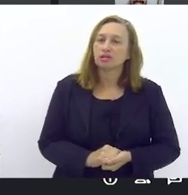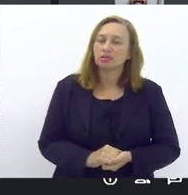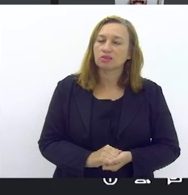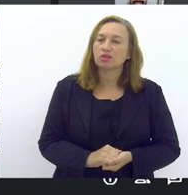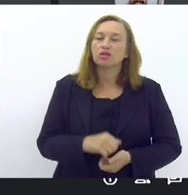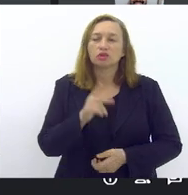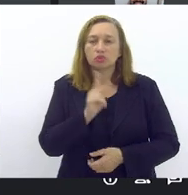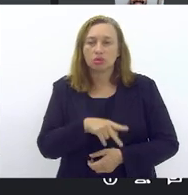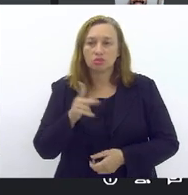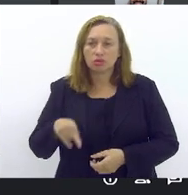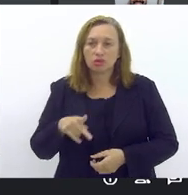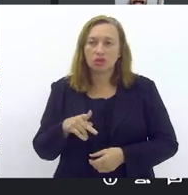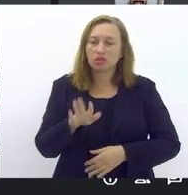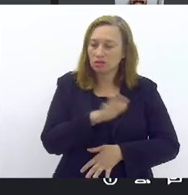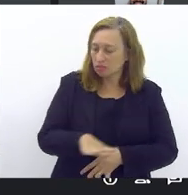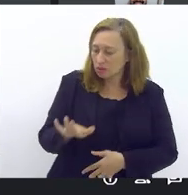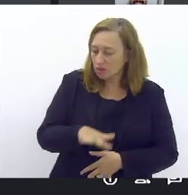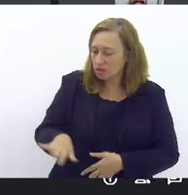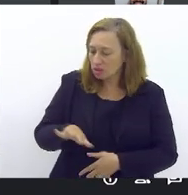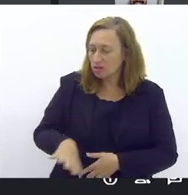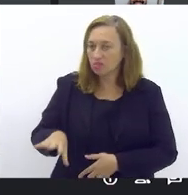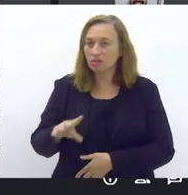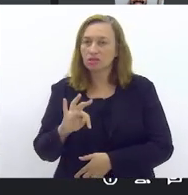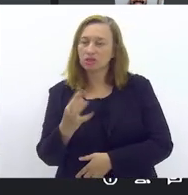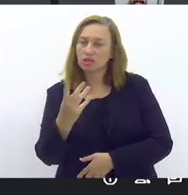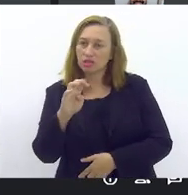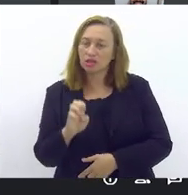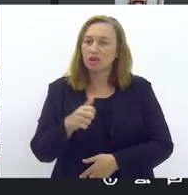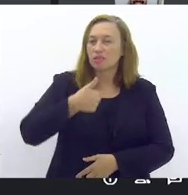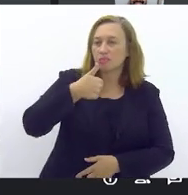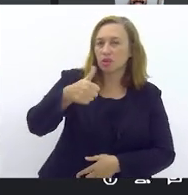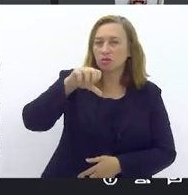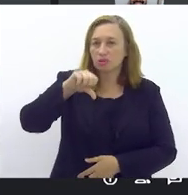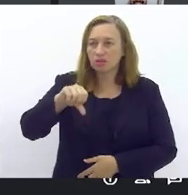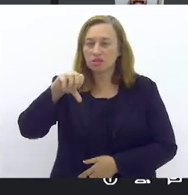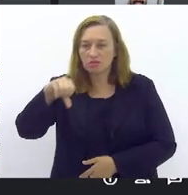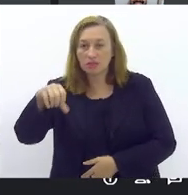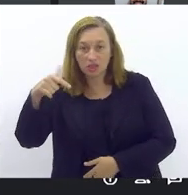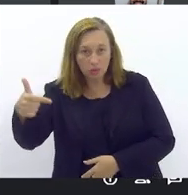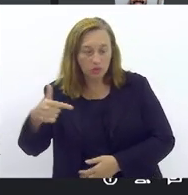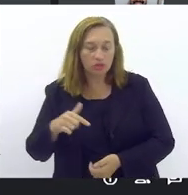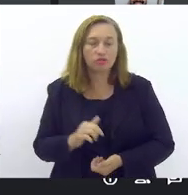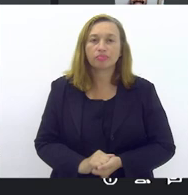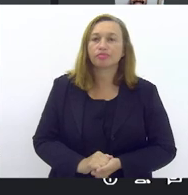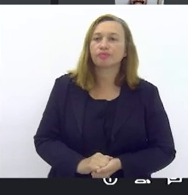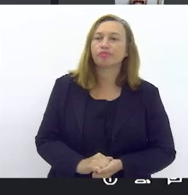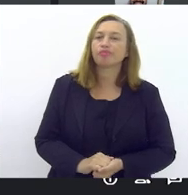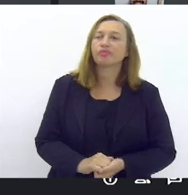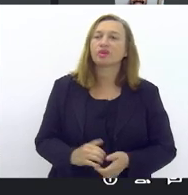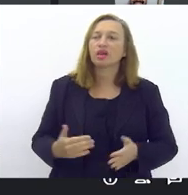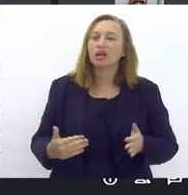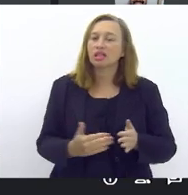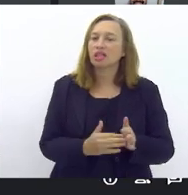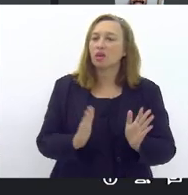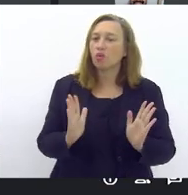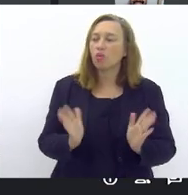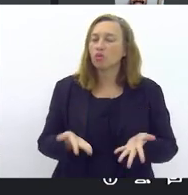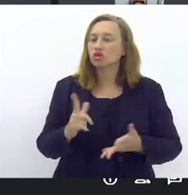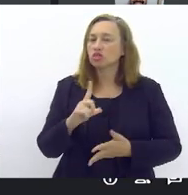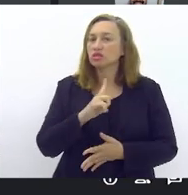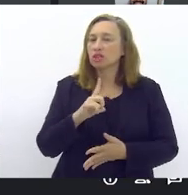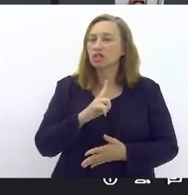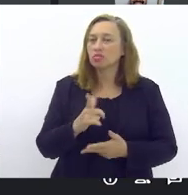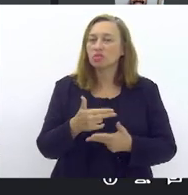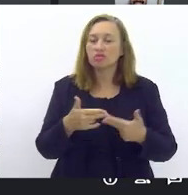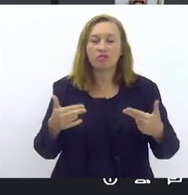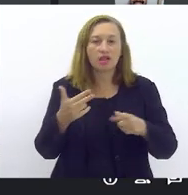da educação infantil que atuam nas creches, foi em 1992. De lá para cá nós temos